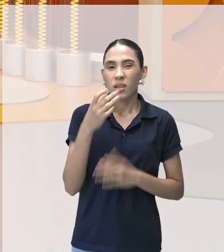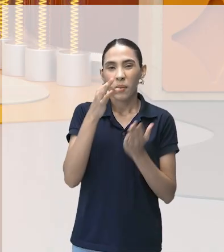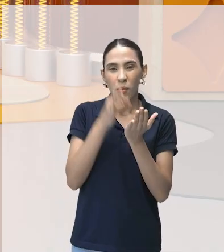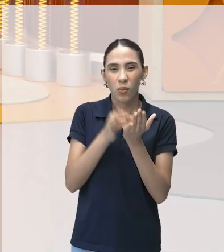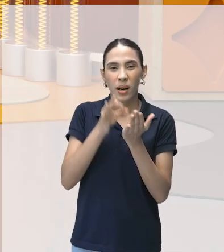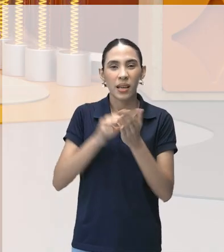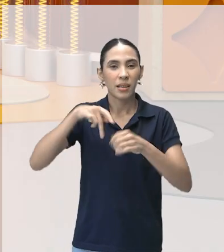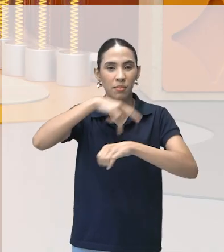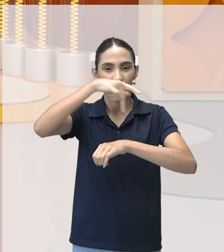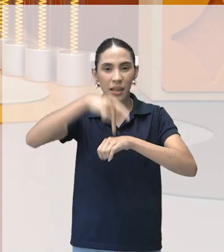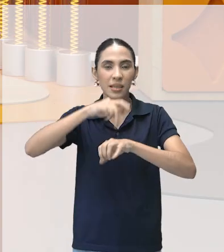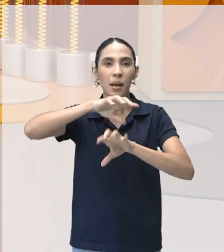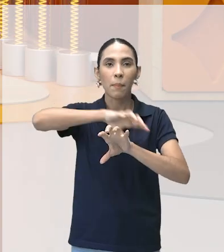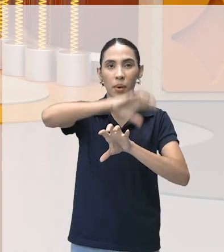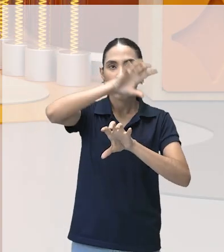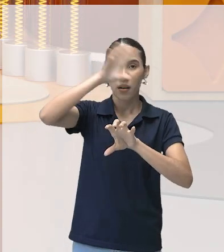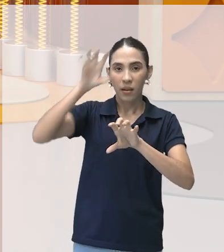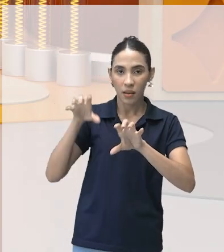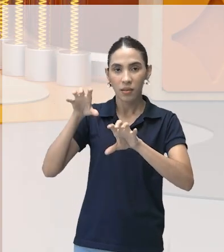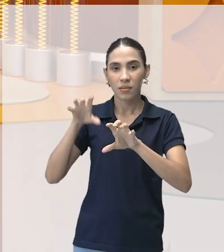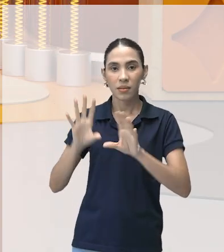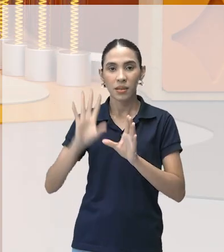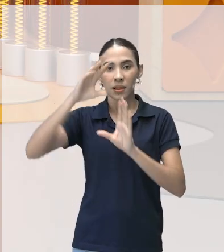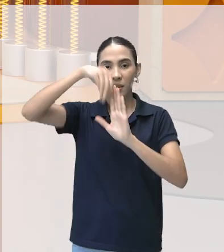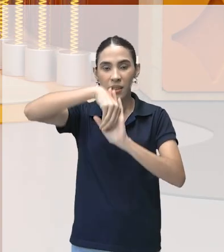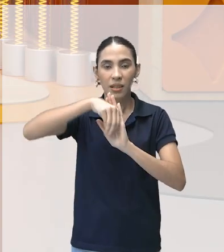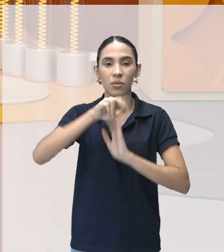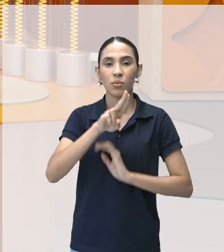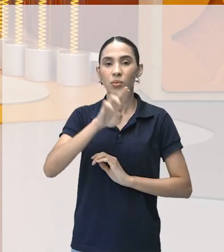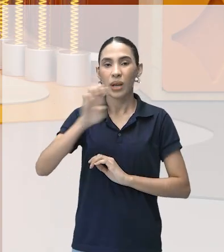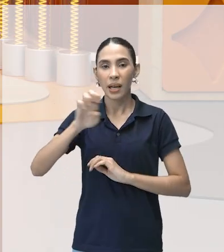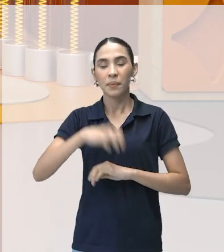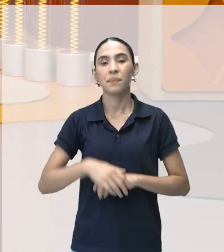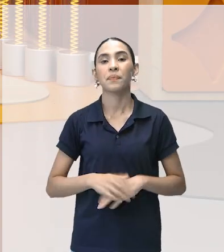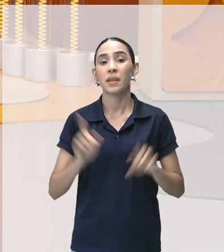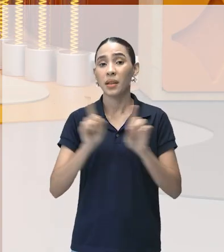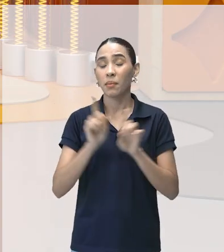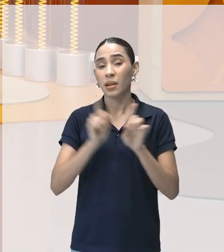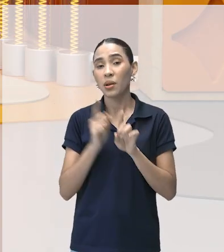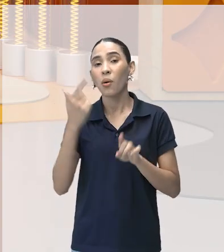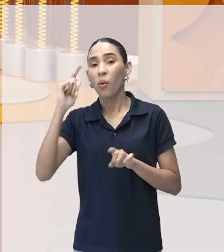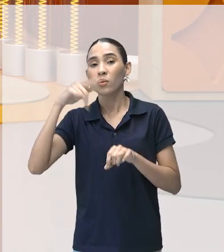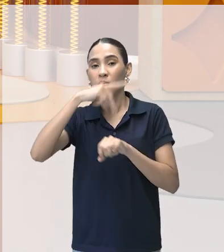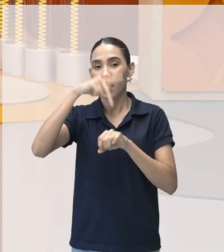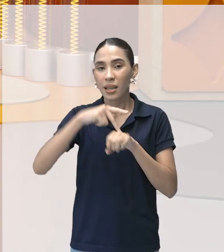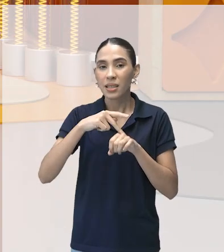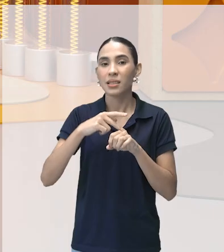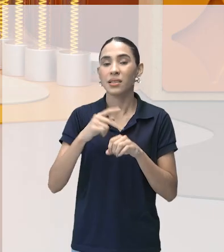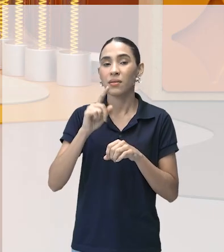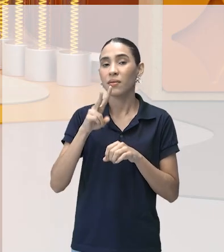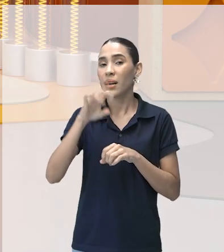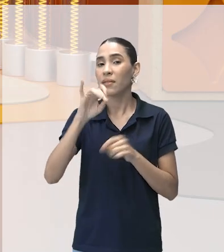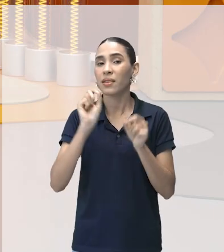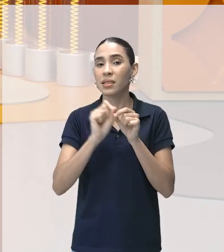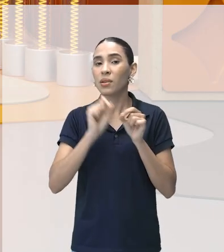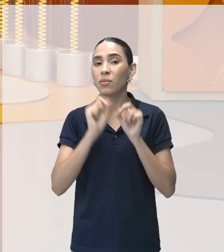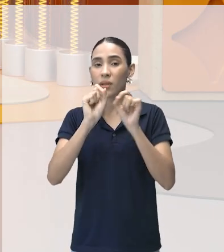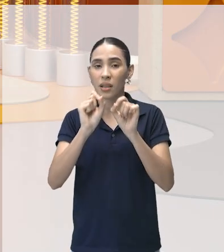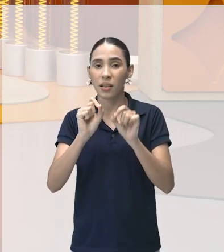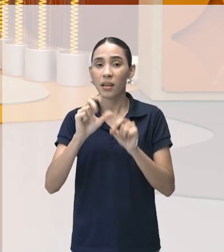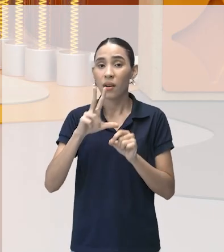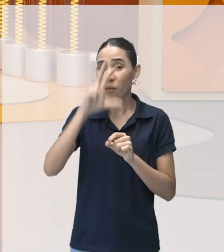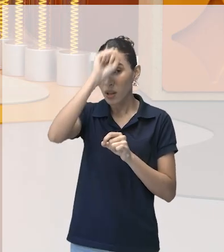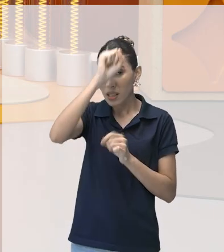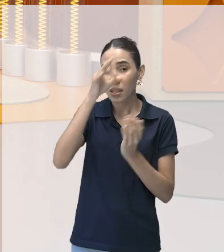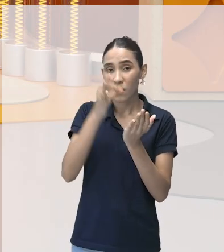moeda em vários países que formam a União Europeia, além de outros países, acaba fortalecendo essa